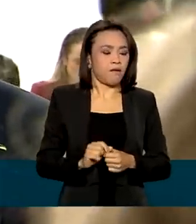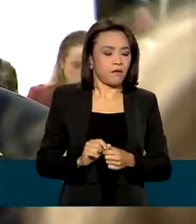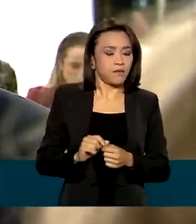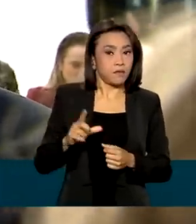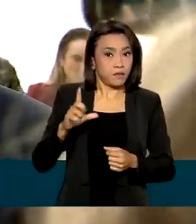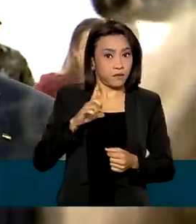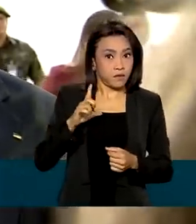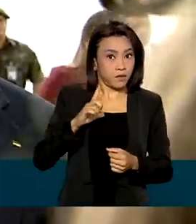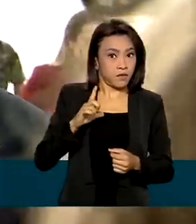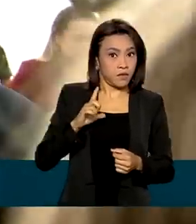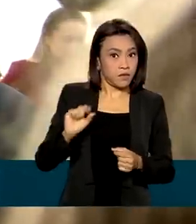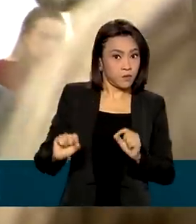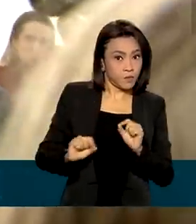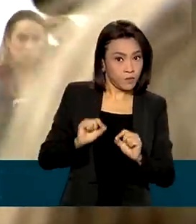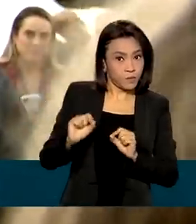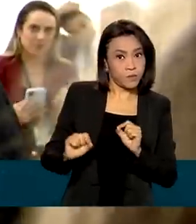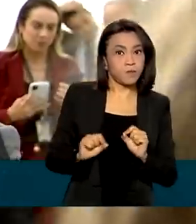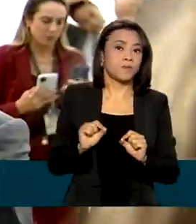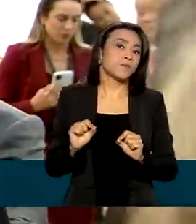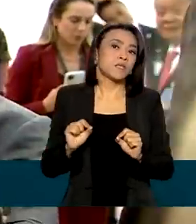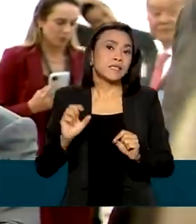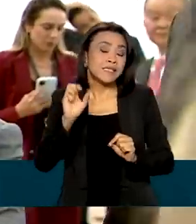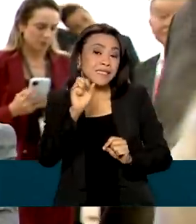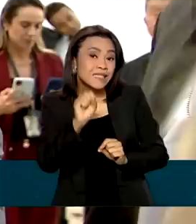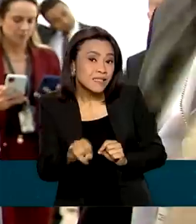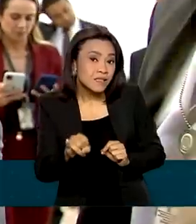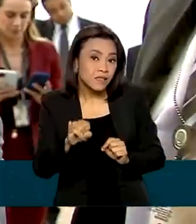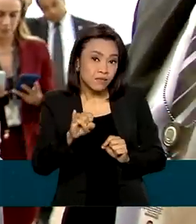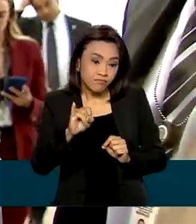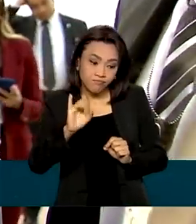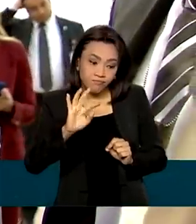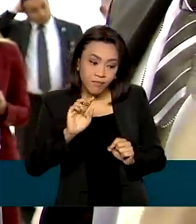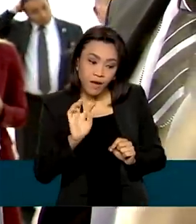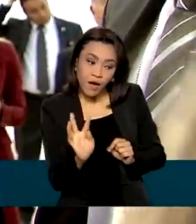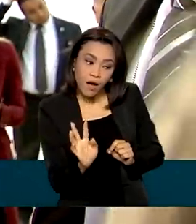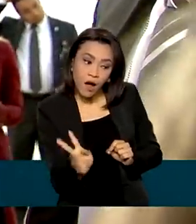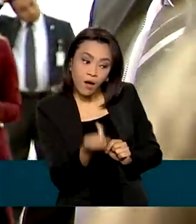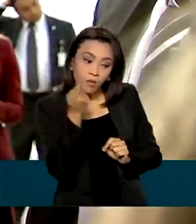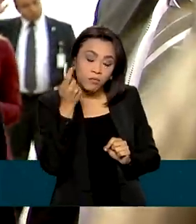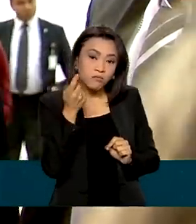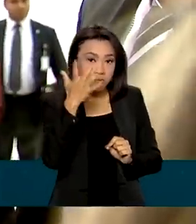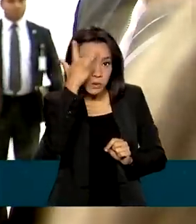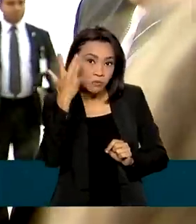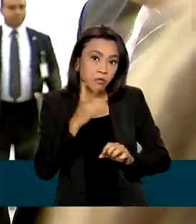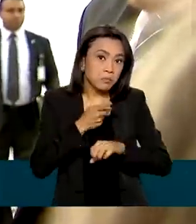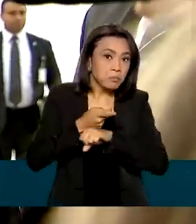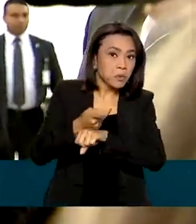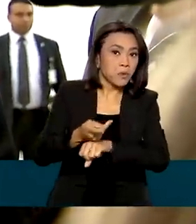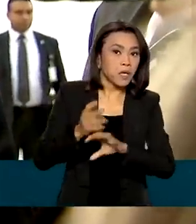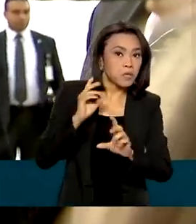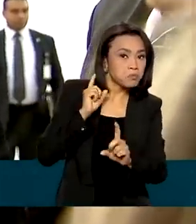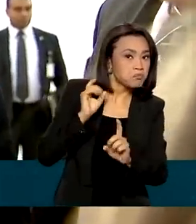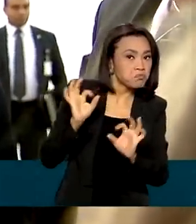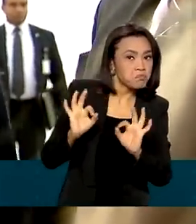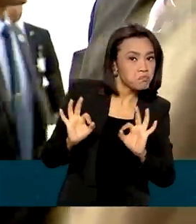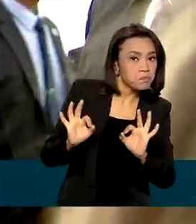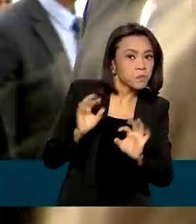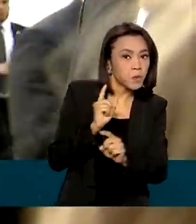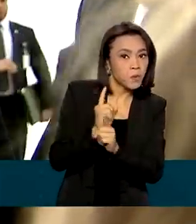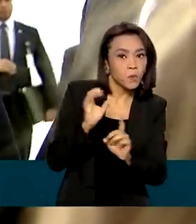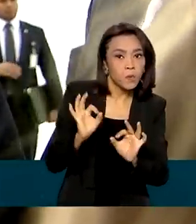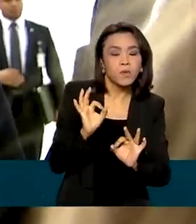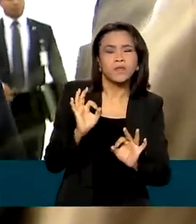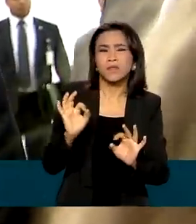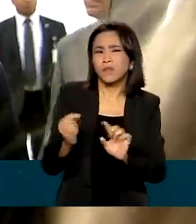deles na área, como é que era o querido ou não. Se porventura, quando saíram do porto, alguém foi atrás ou não foi. E desde o primeiro